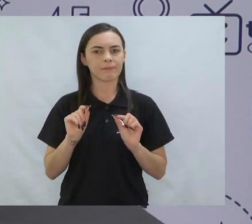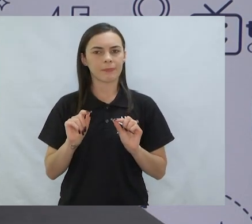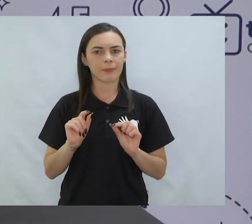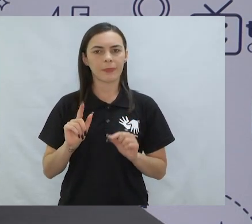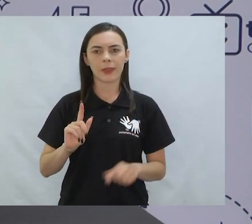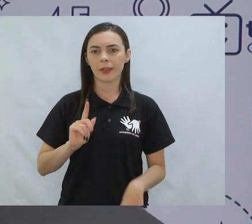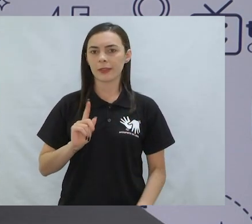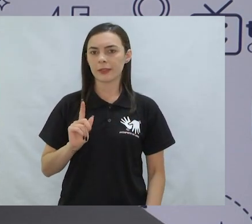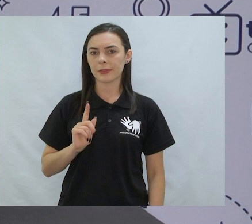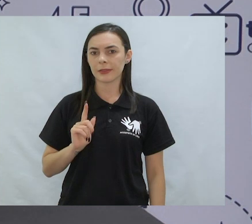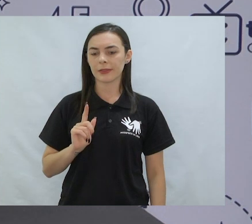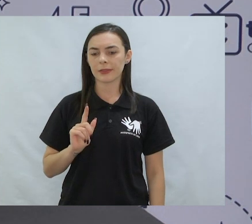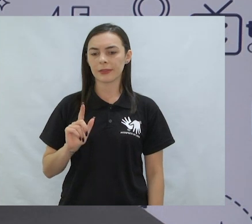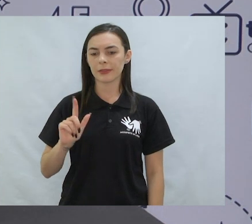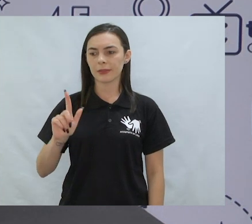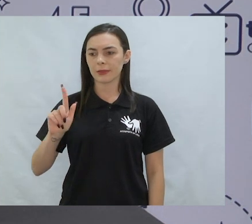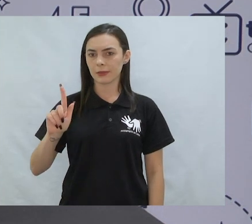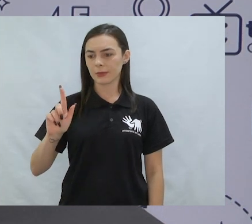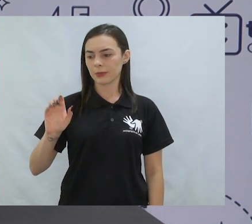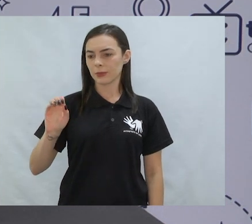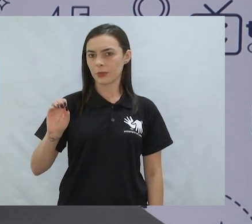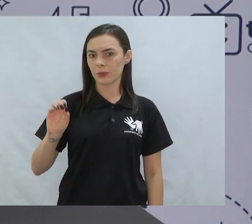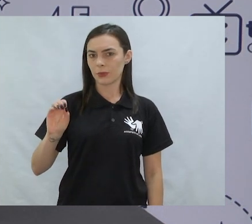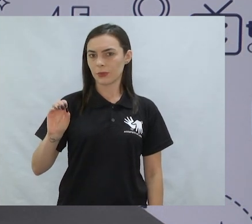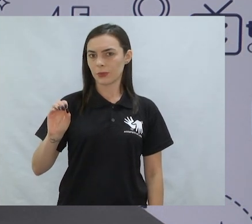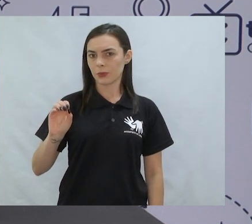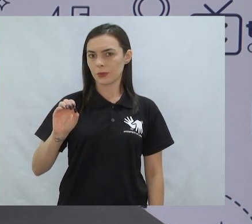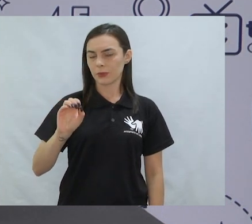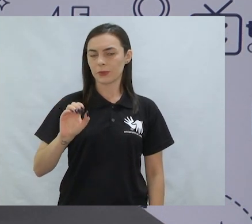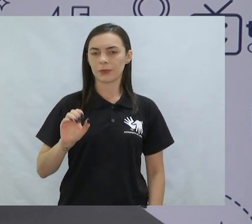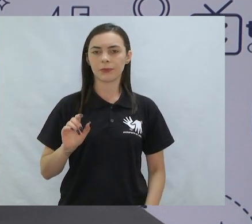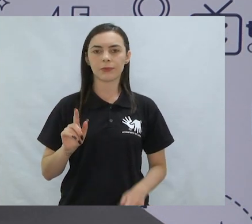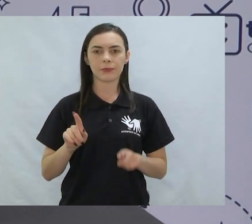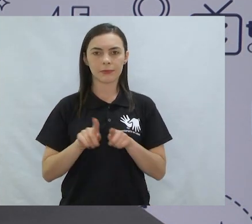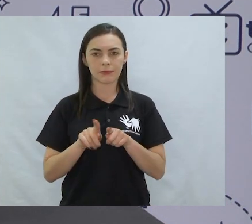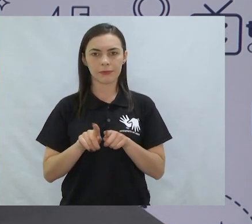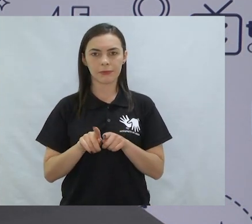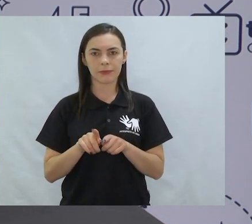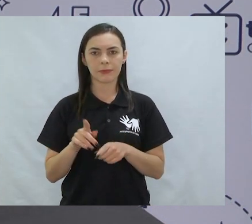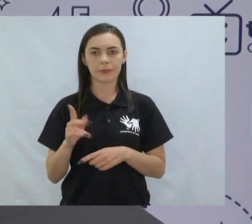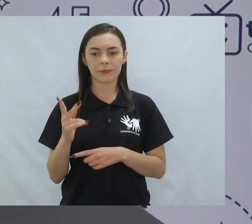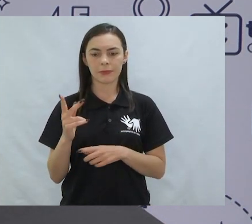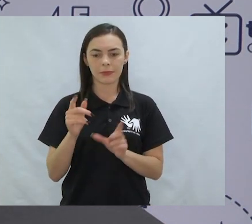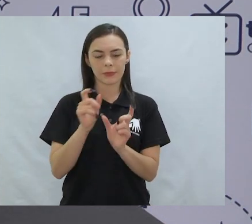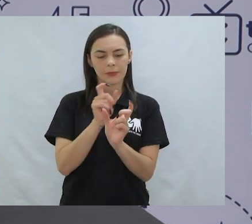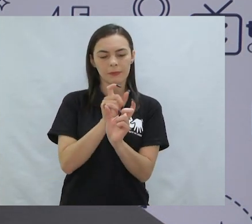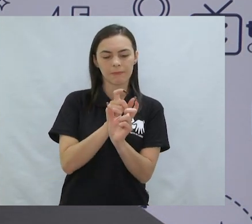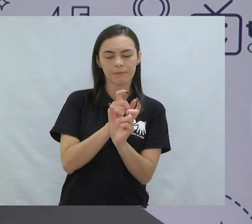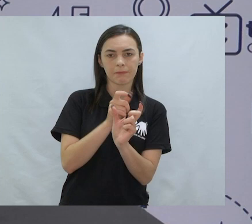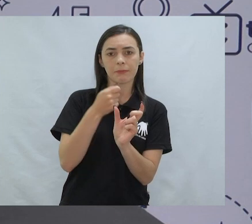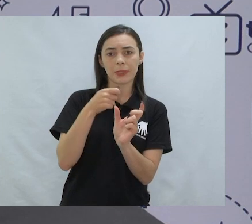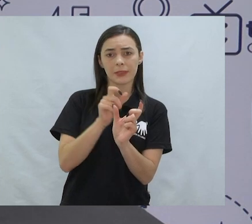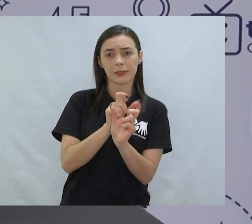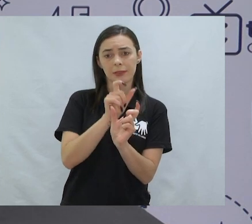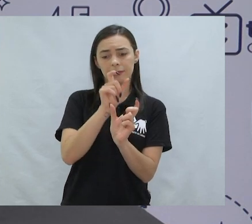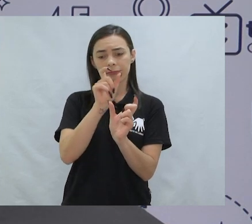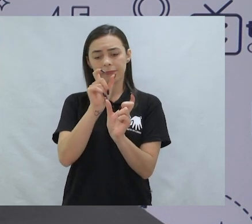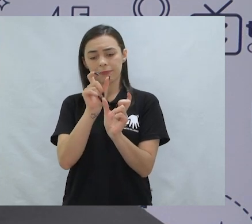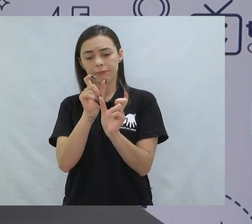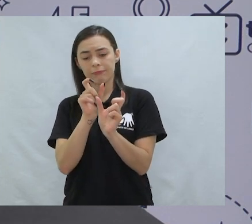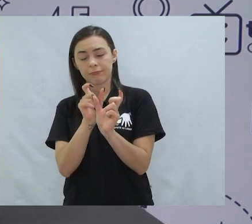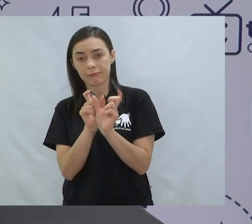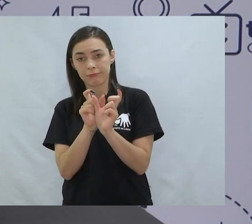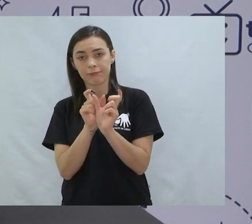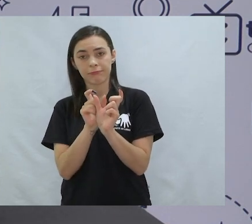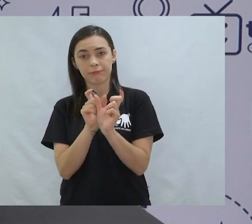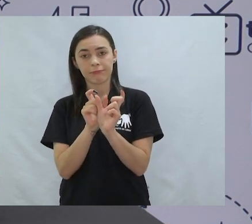também. Como todas essas letras formam a palavra jogo e essas duas formaram uma sílaba,